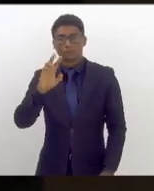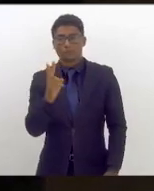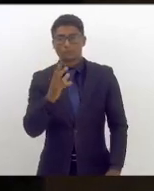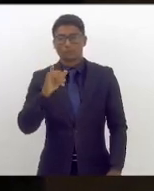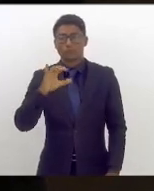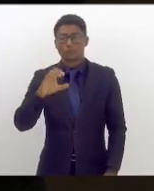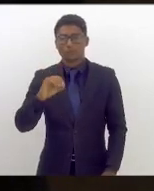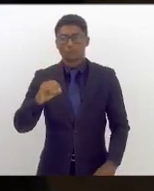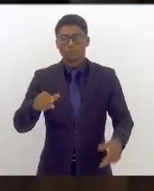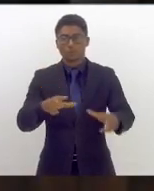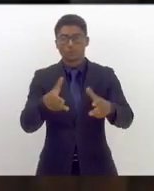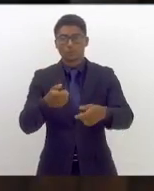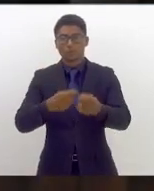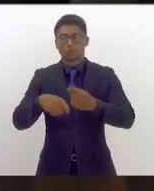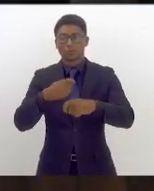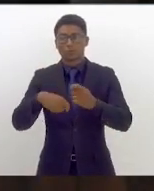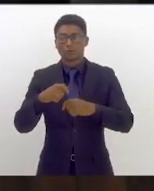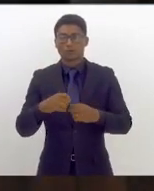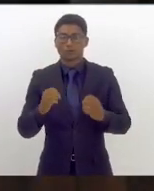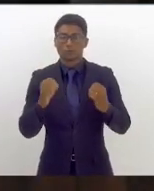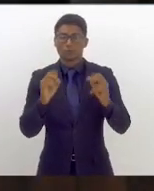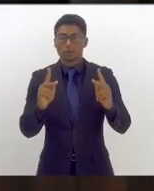na comissão de Economia